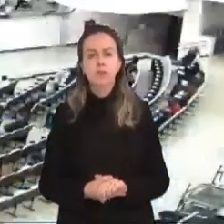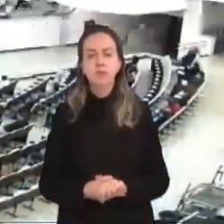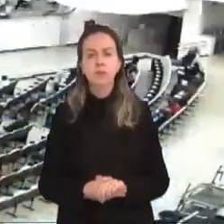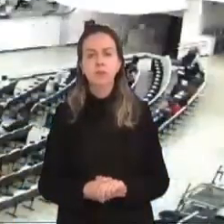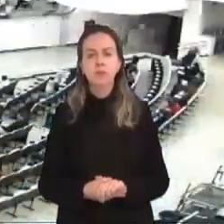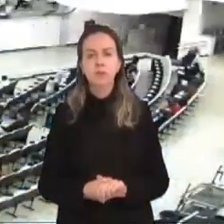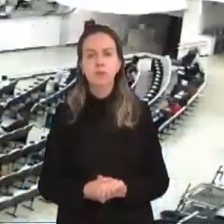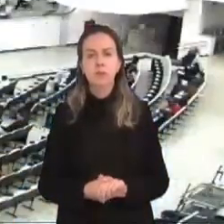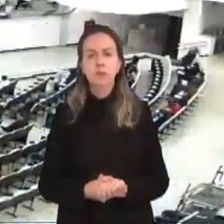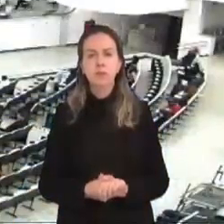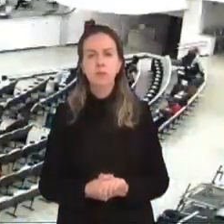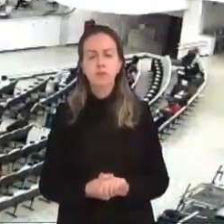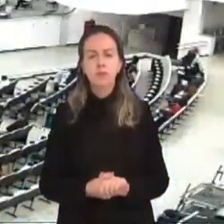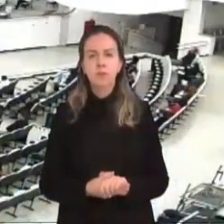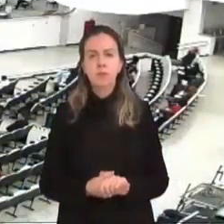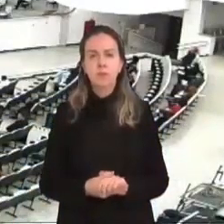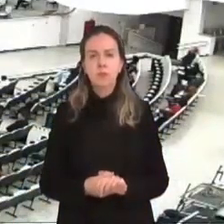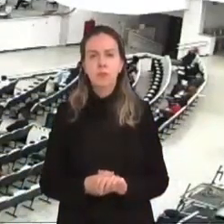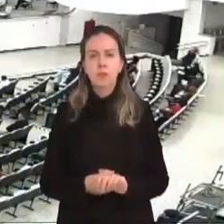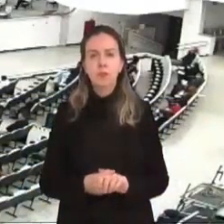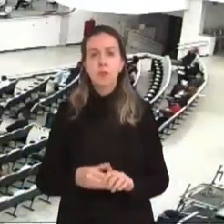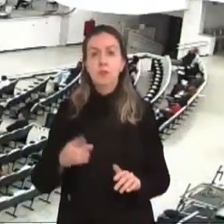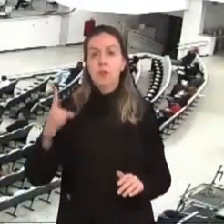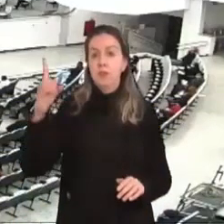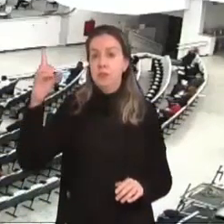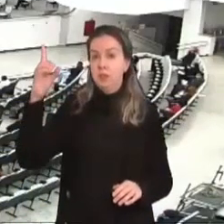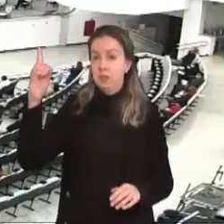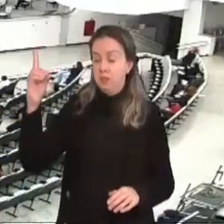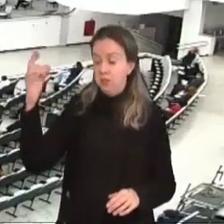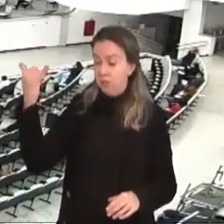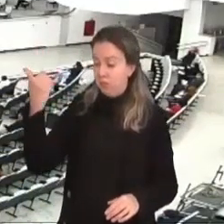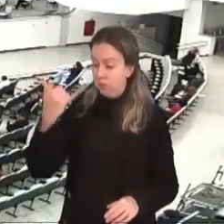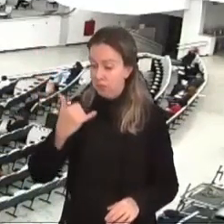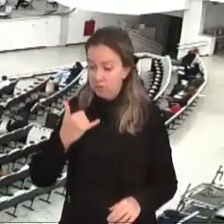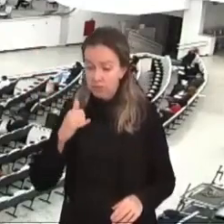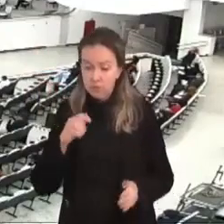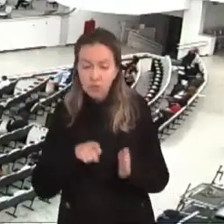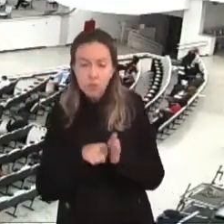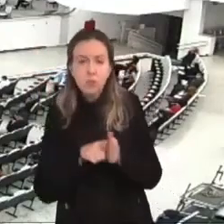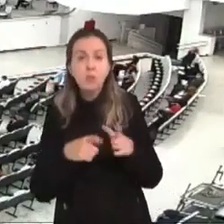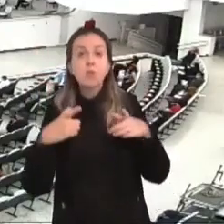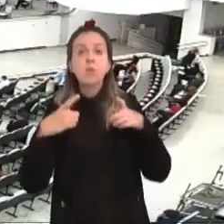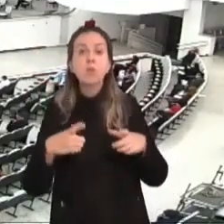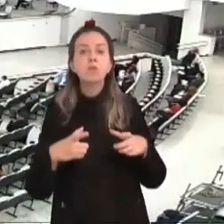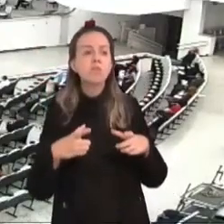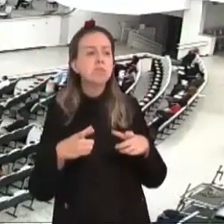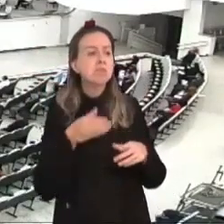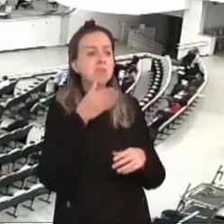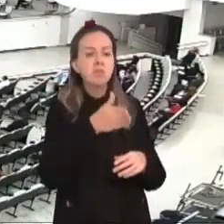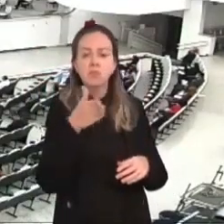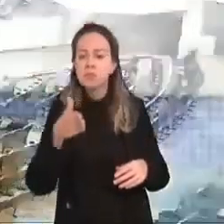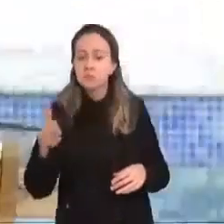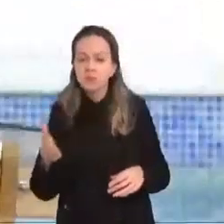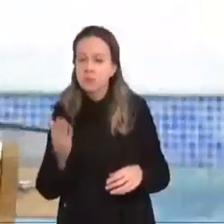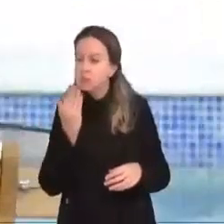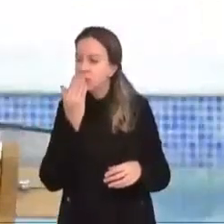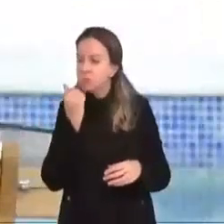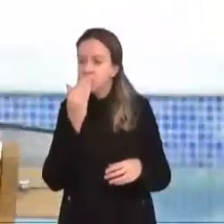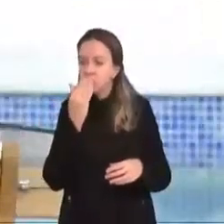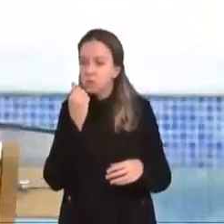E é como se Deus estivesse dizendo, você vai onde quer? Não. Come o que